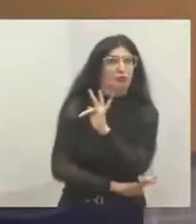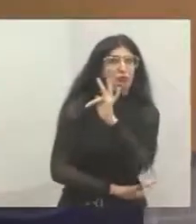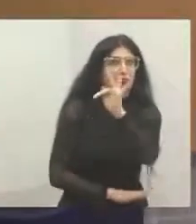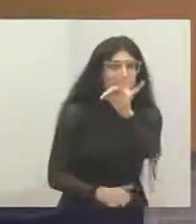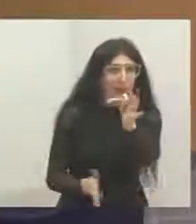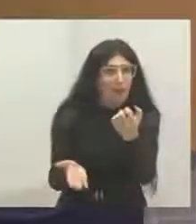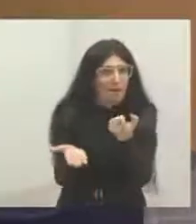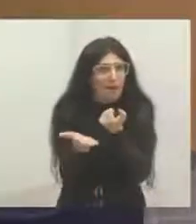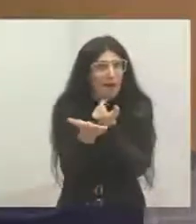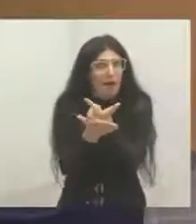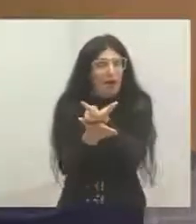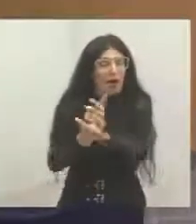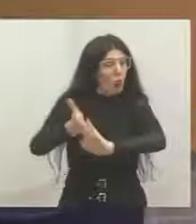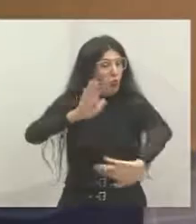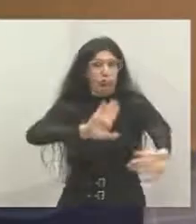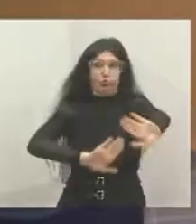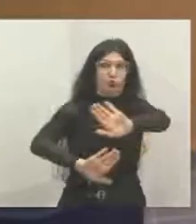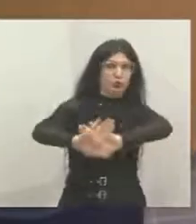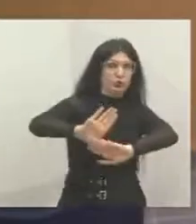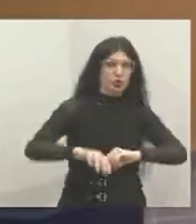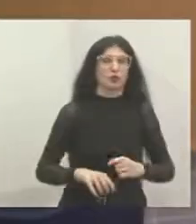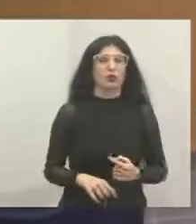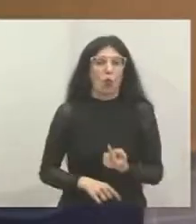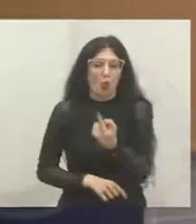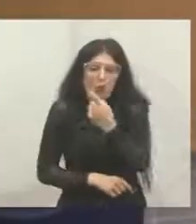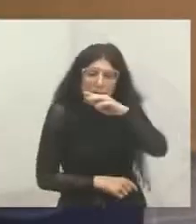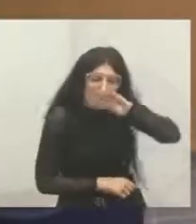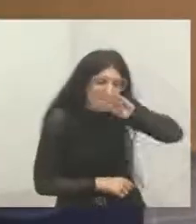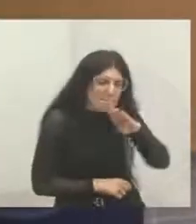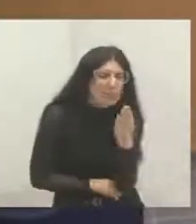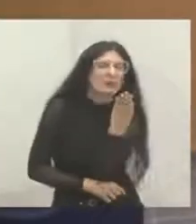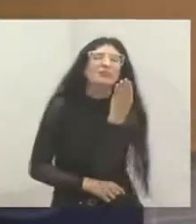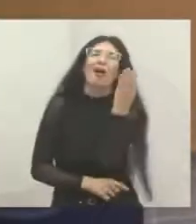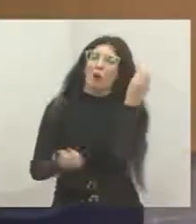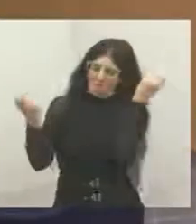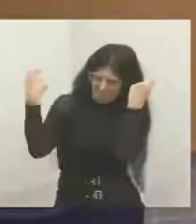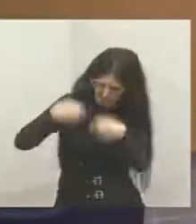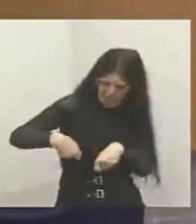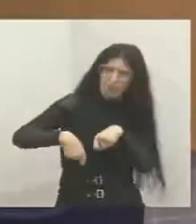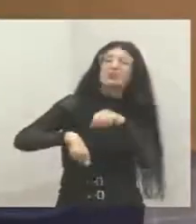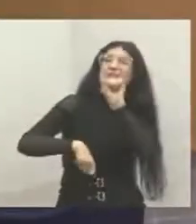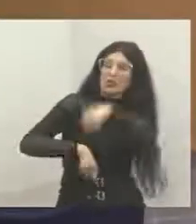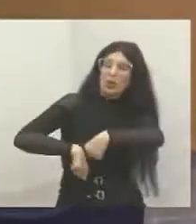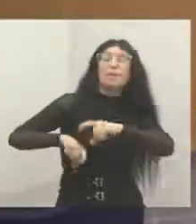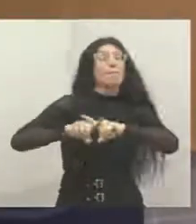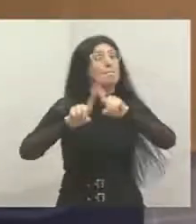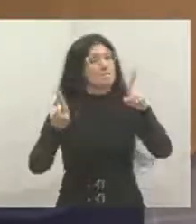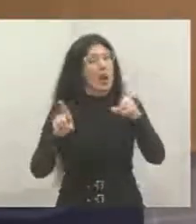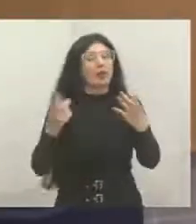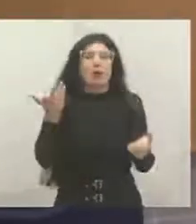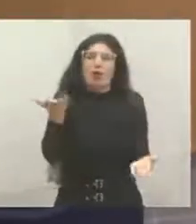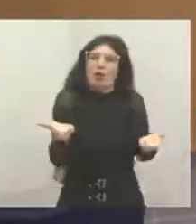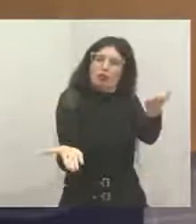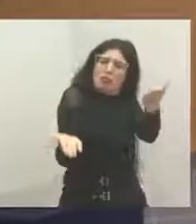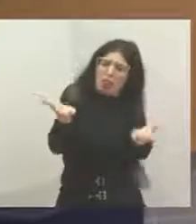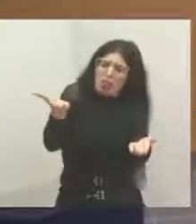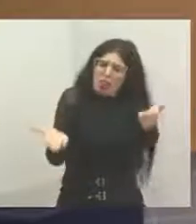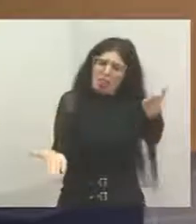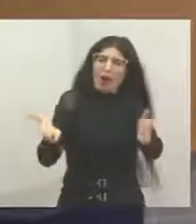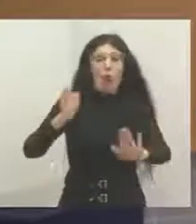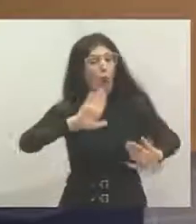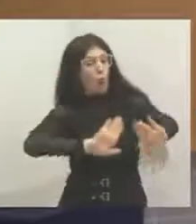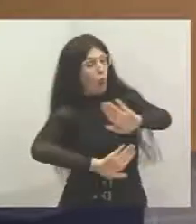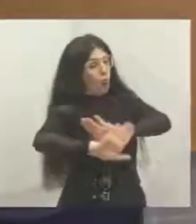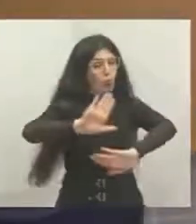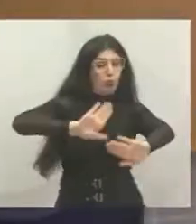estratosférico, embora o orçamento comporte, que é 1 bilhão, né? Mas estamos fazendo uma forma equilibrada, atendendo às necessidades